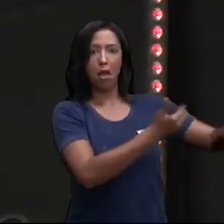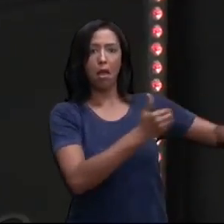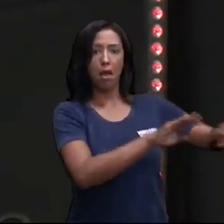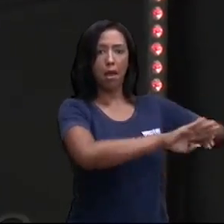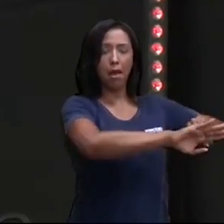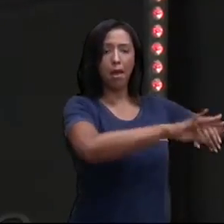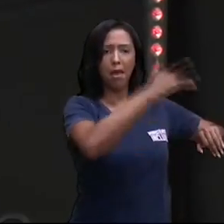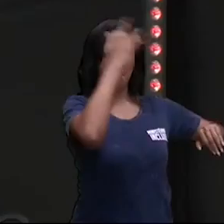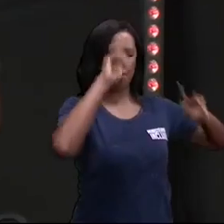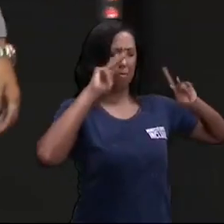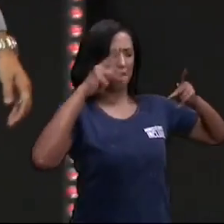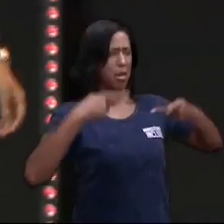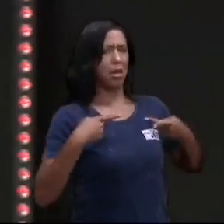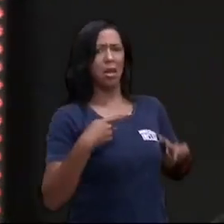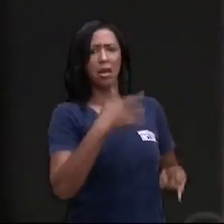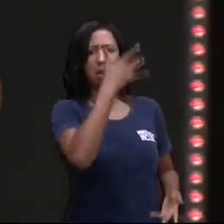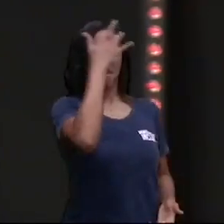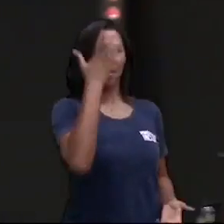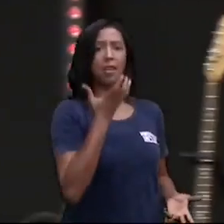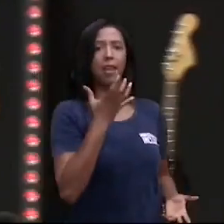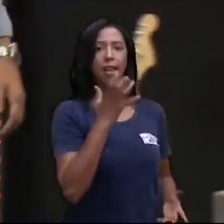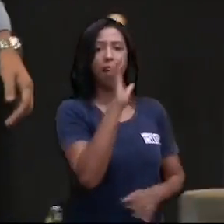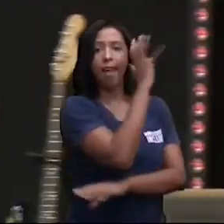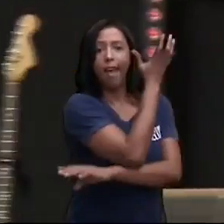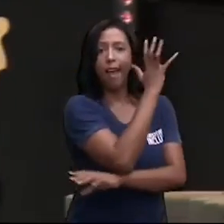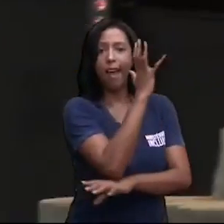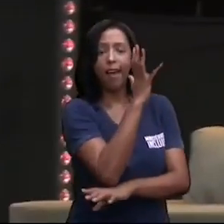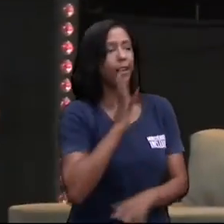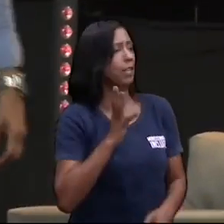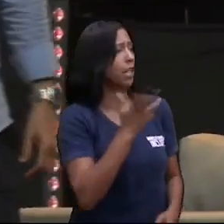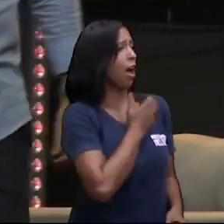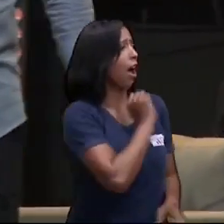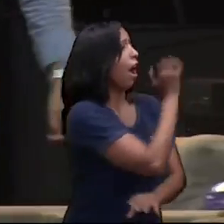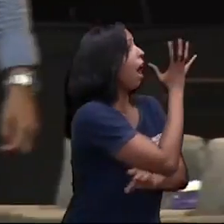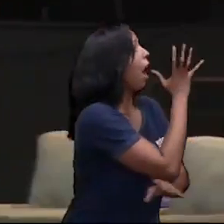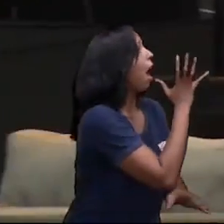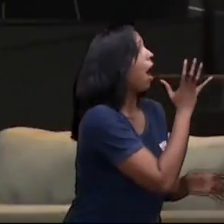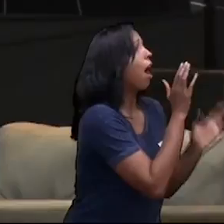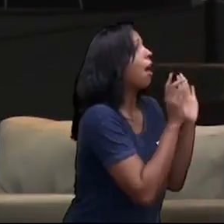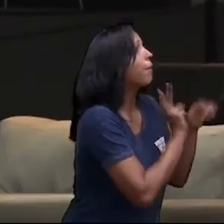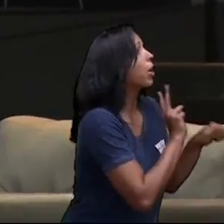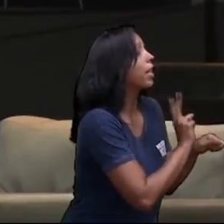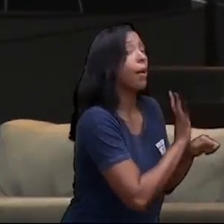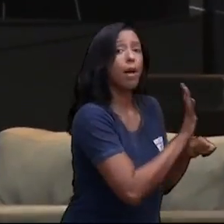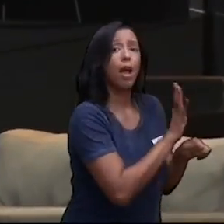hipócrita o povo que quer salvar uma árvore mas que a favor do a morte de um bebê